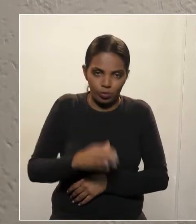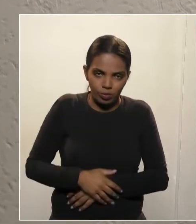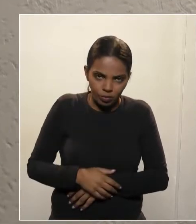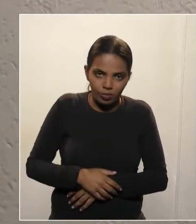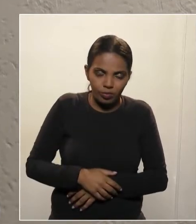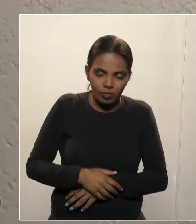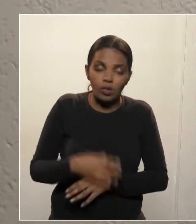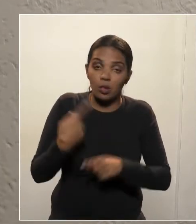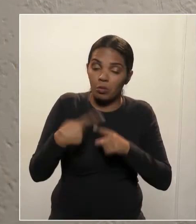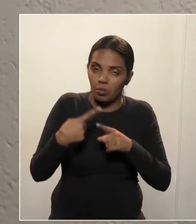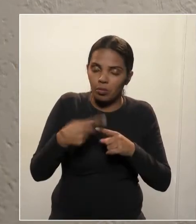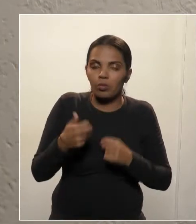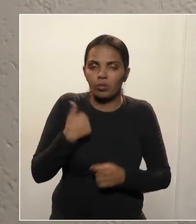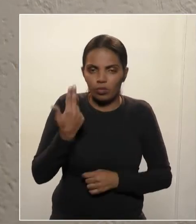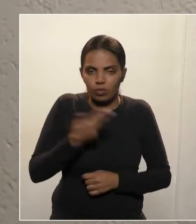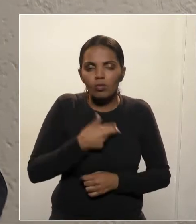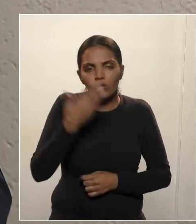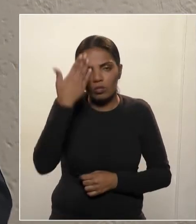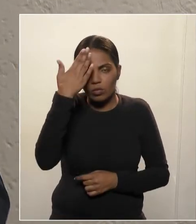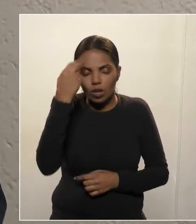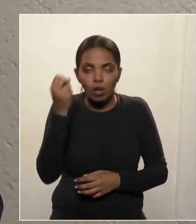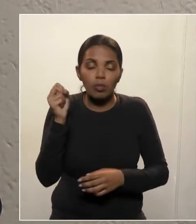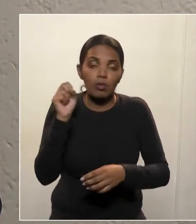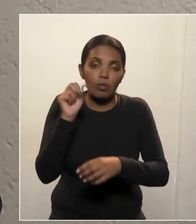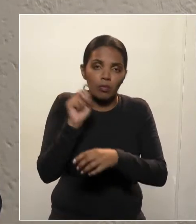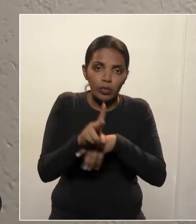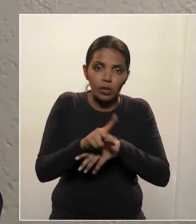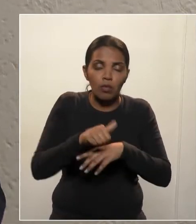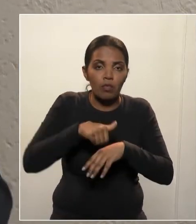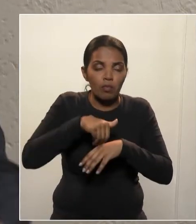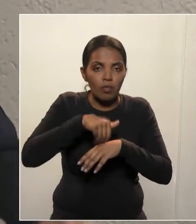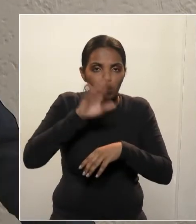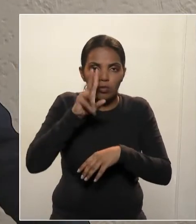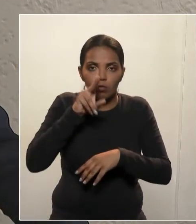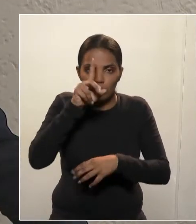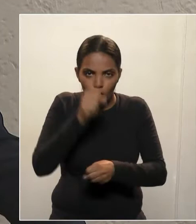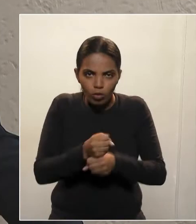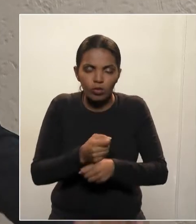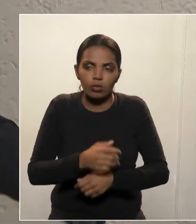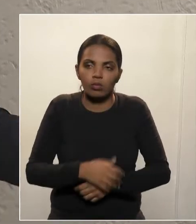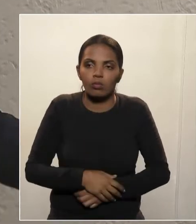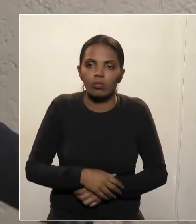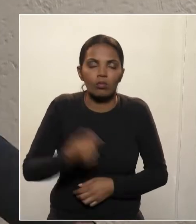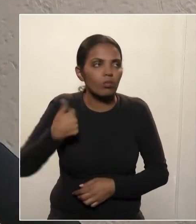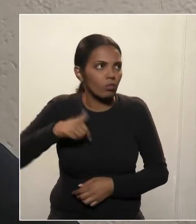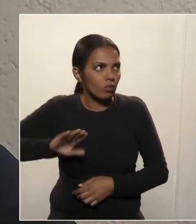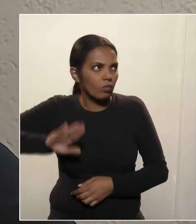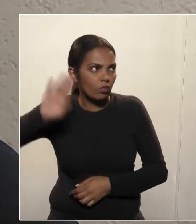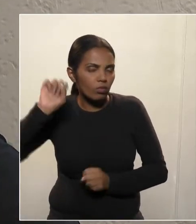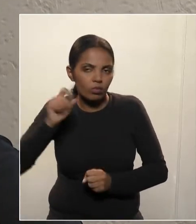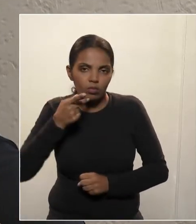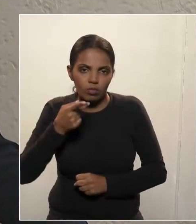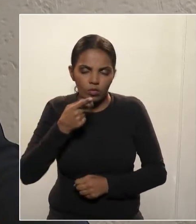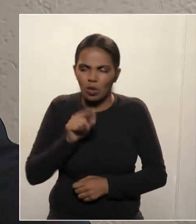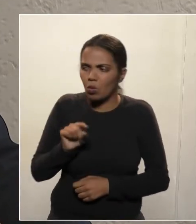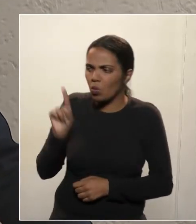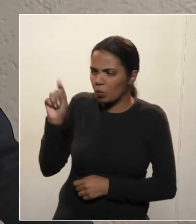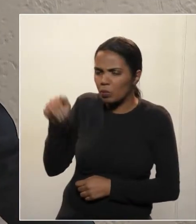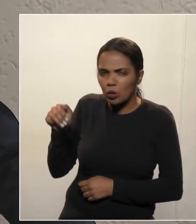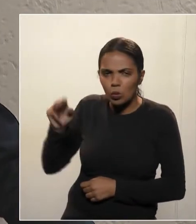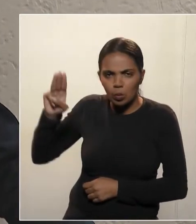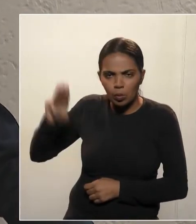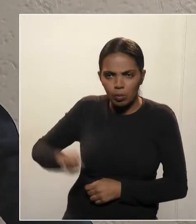presume que o esforço contra o vírus precisará ser maior. Deputado Homero, uma parte? Só um momento, deputada